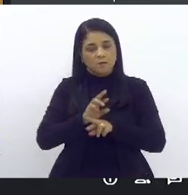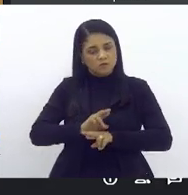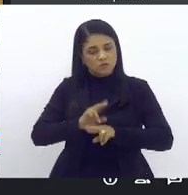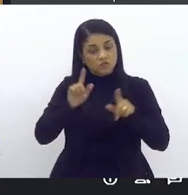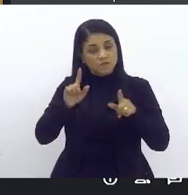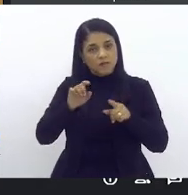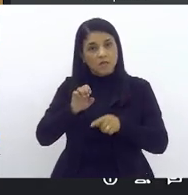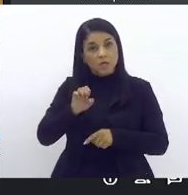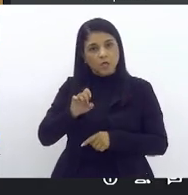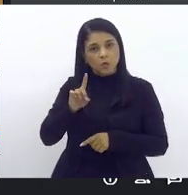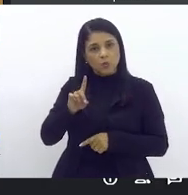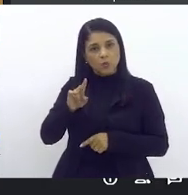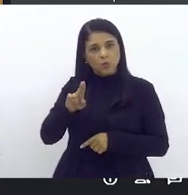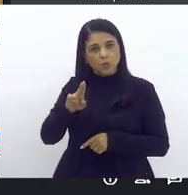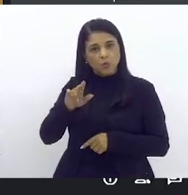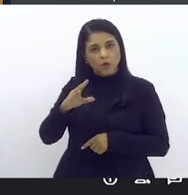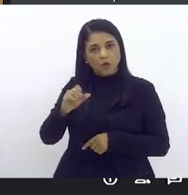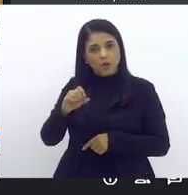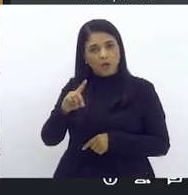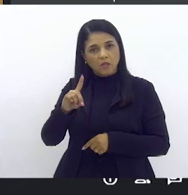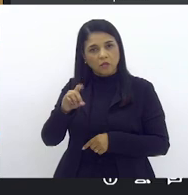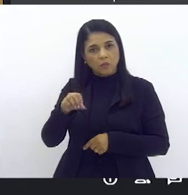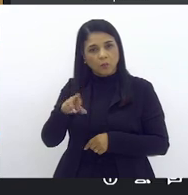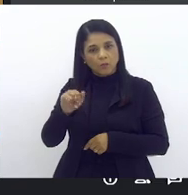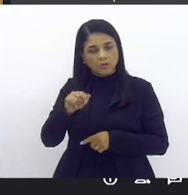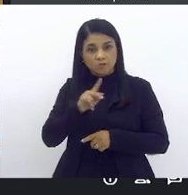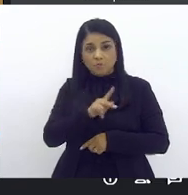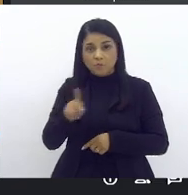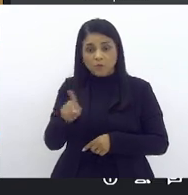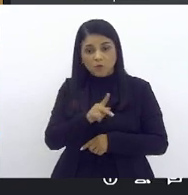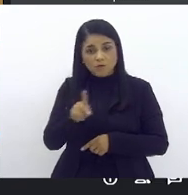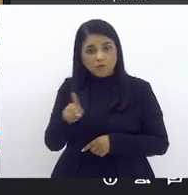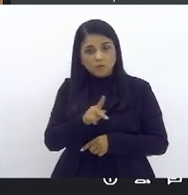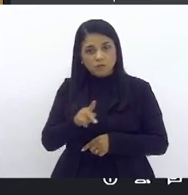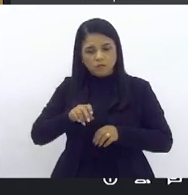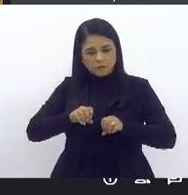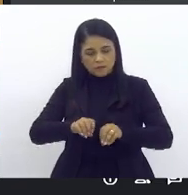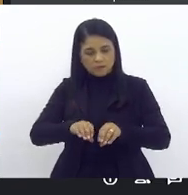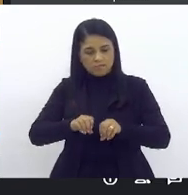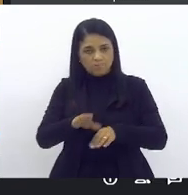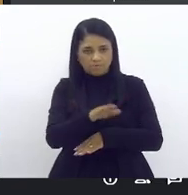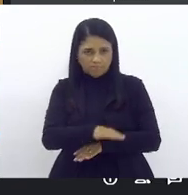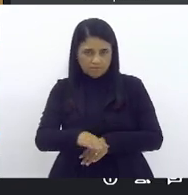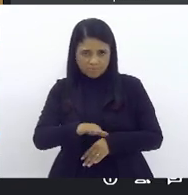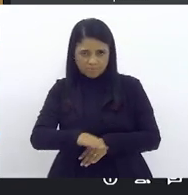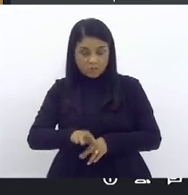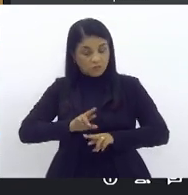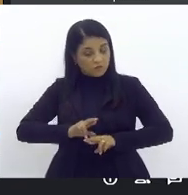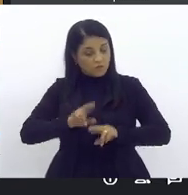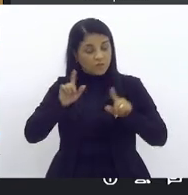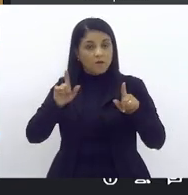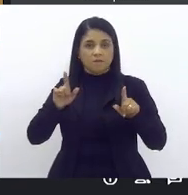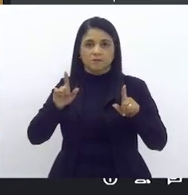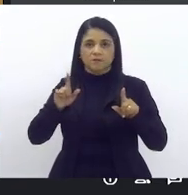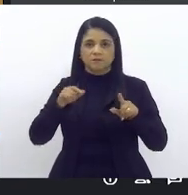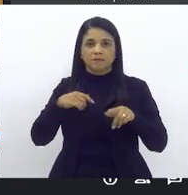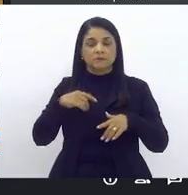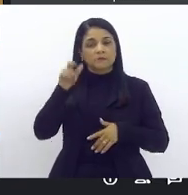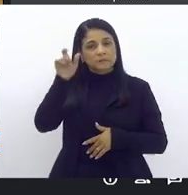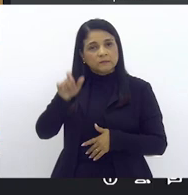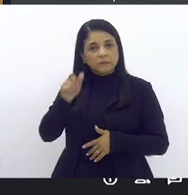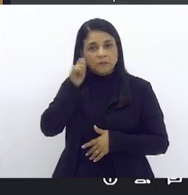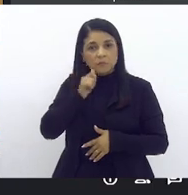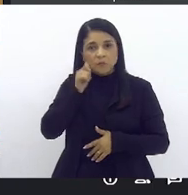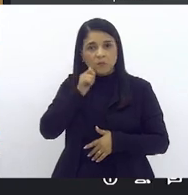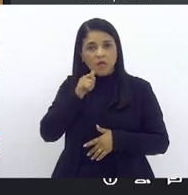educadoras, são professoras de infância. Essas mulheres que buscam a